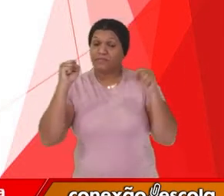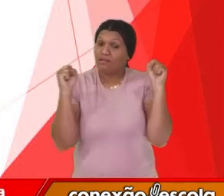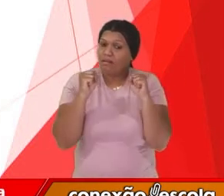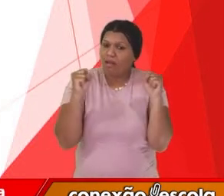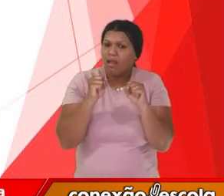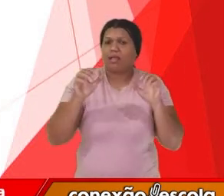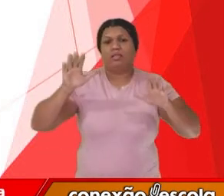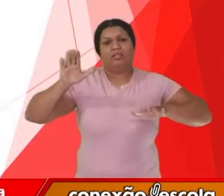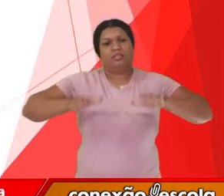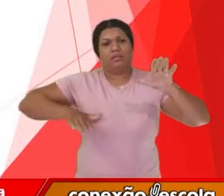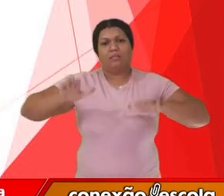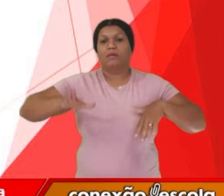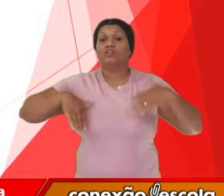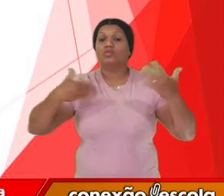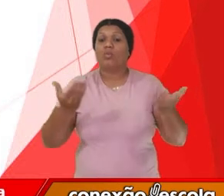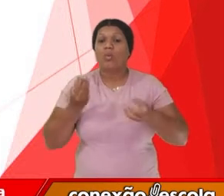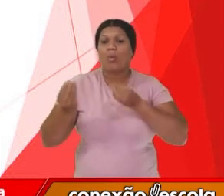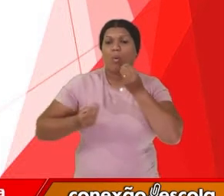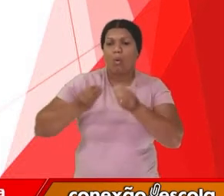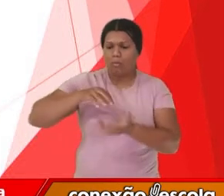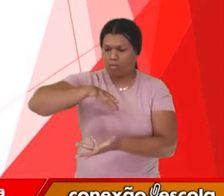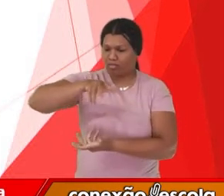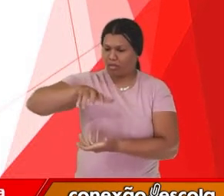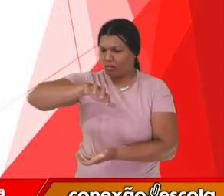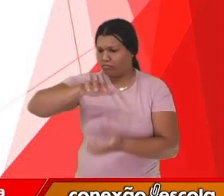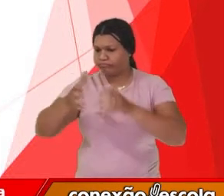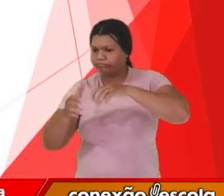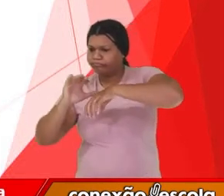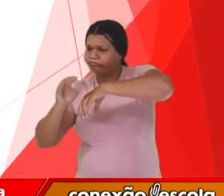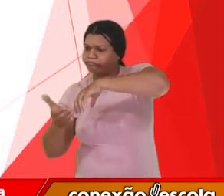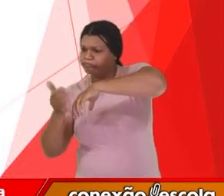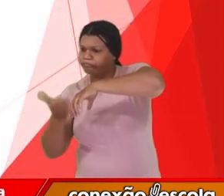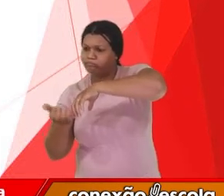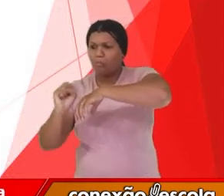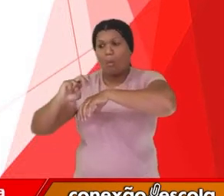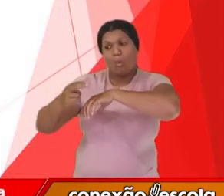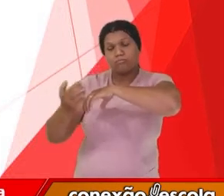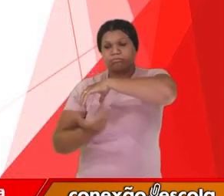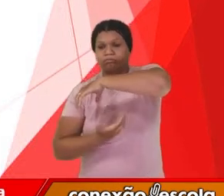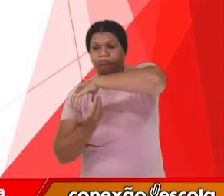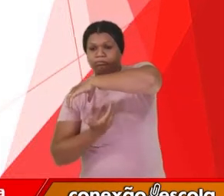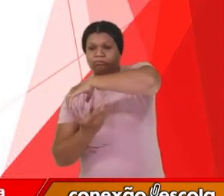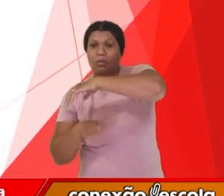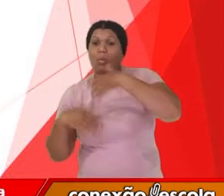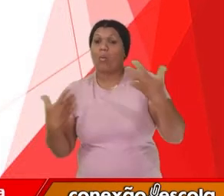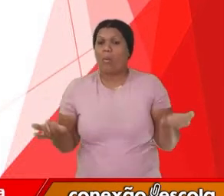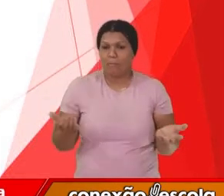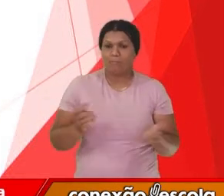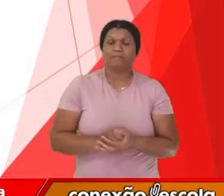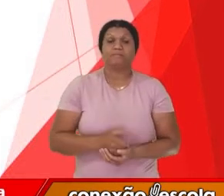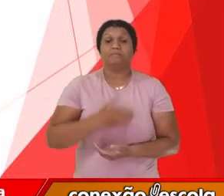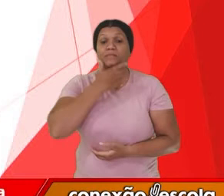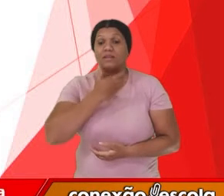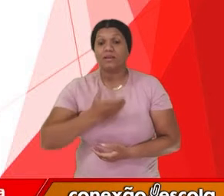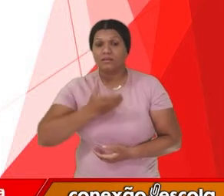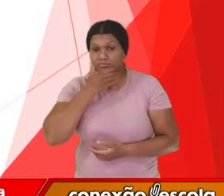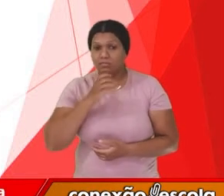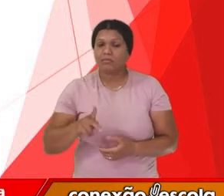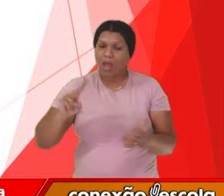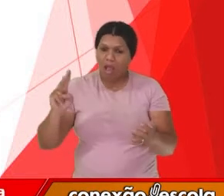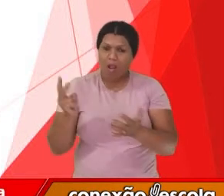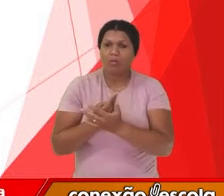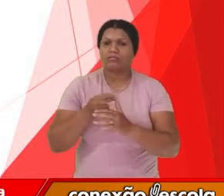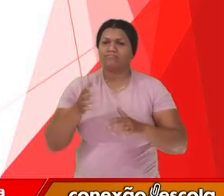dependendo do hemisfério da Terra que nós estamos falando. O solstício de dezembro ocorre aproximadamente no